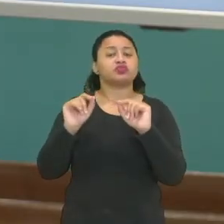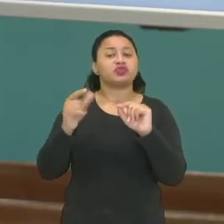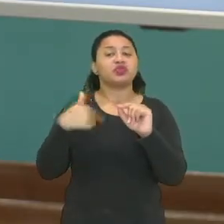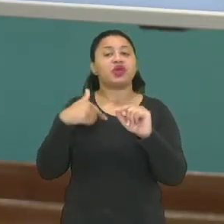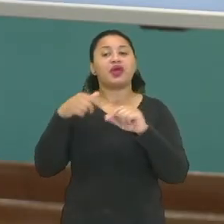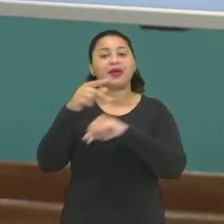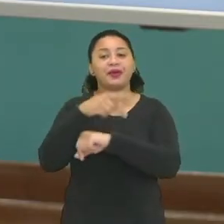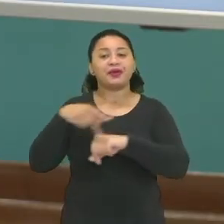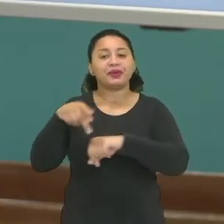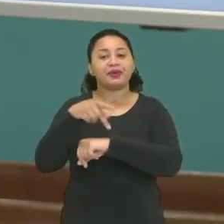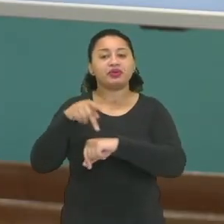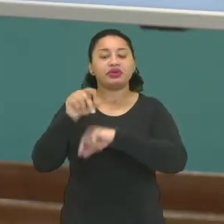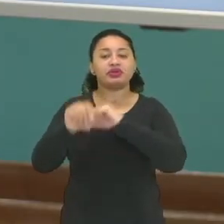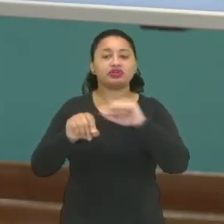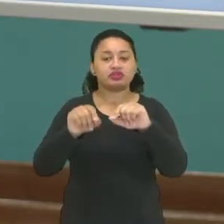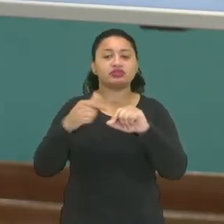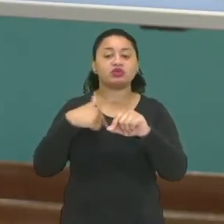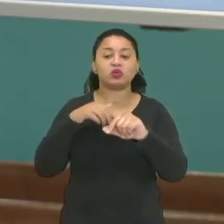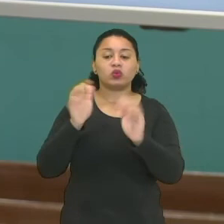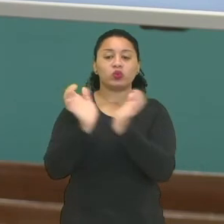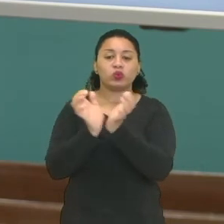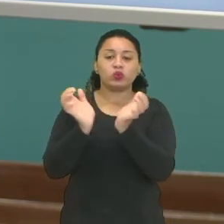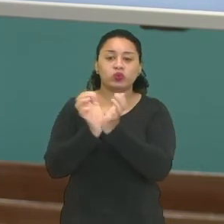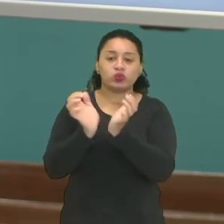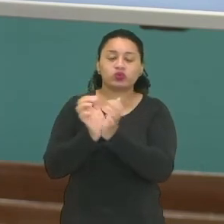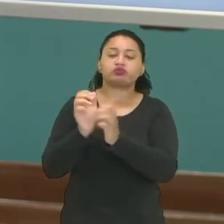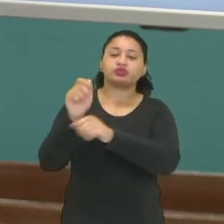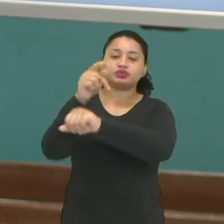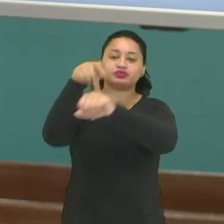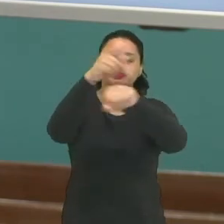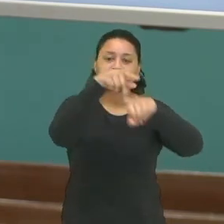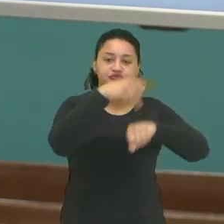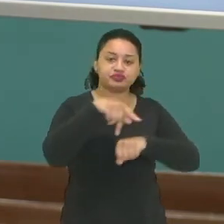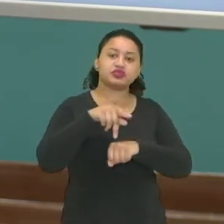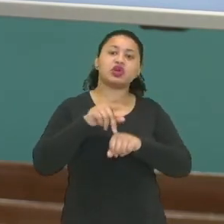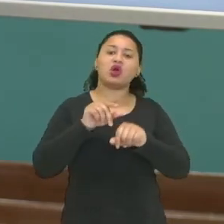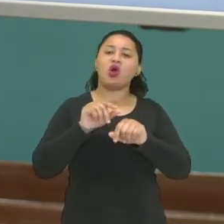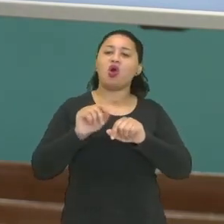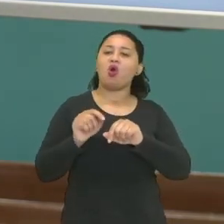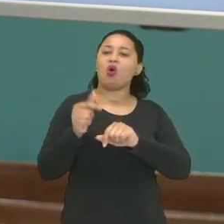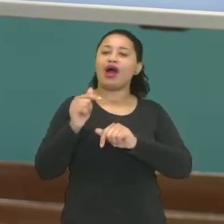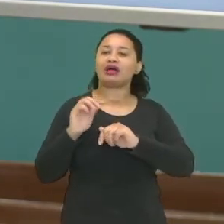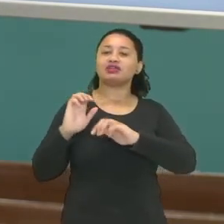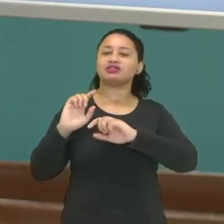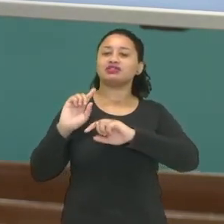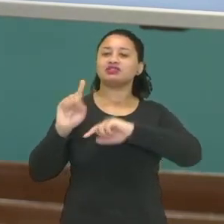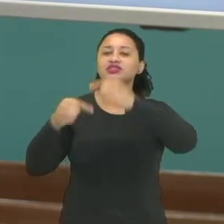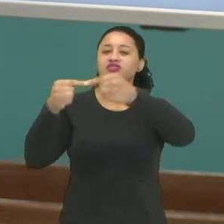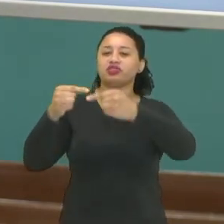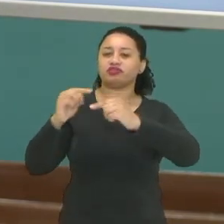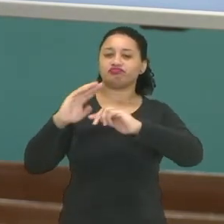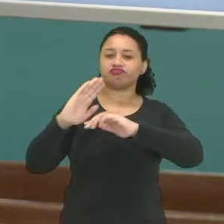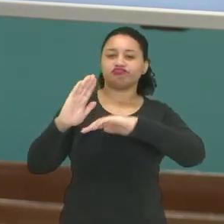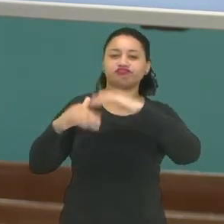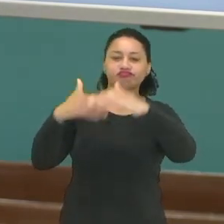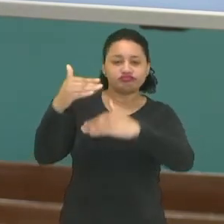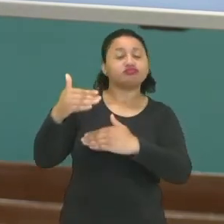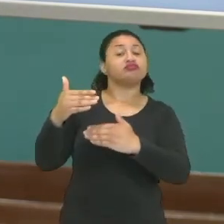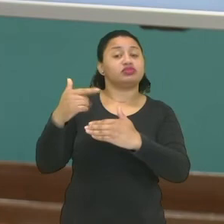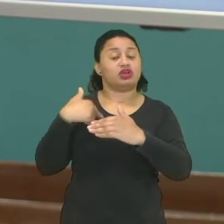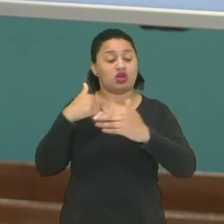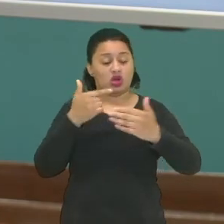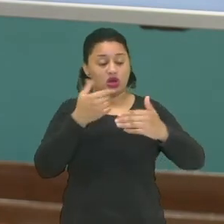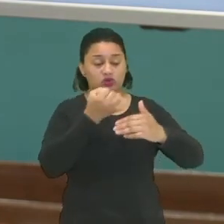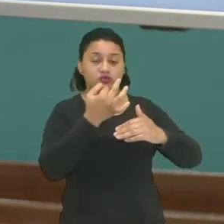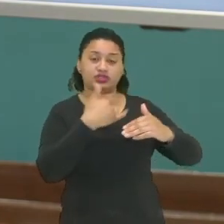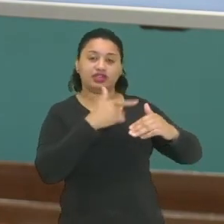Pertence então ao bloco dos países que estão um passo à frente no desenvolvimento quanto aos